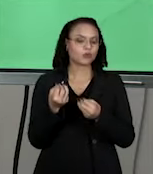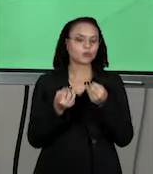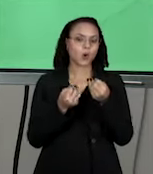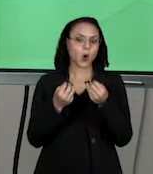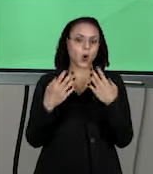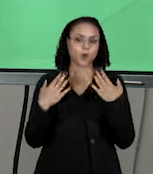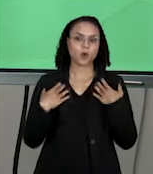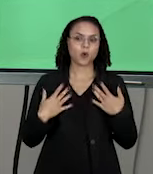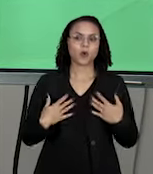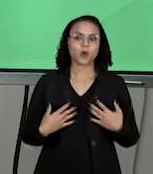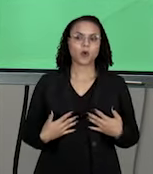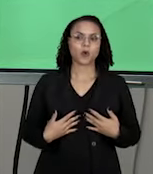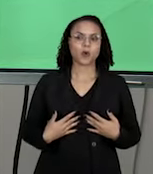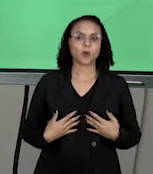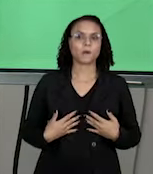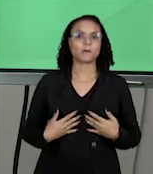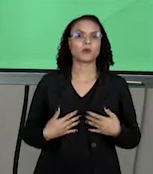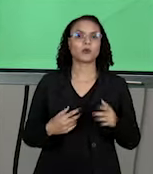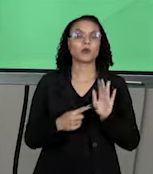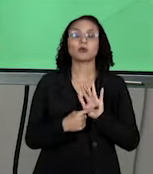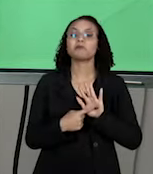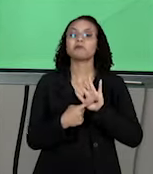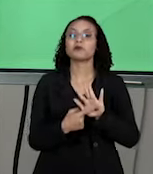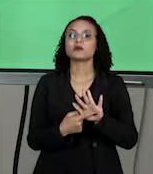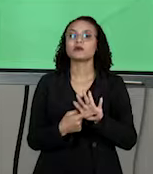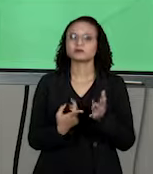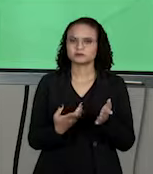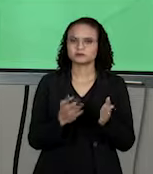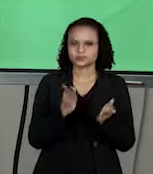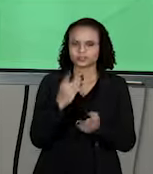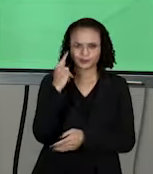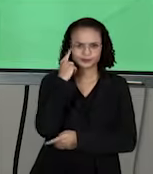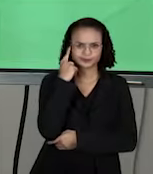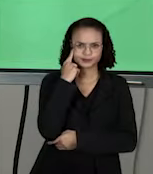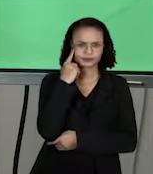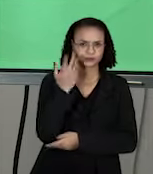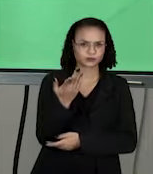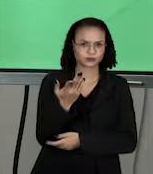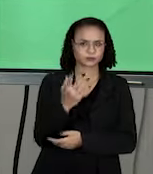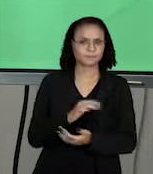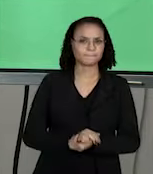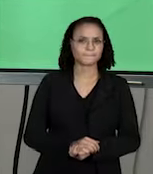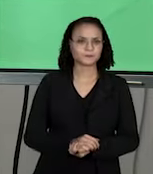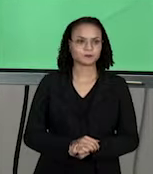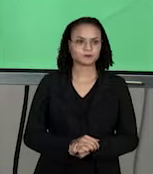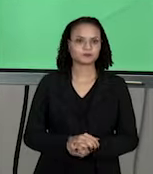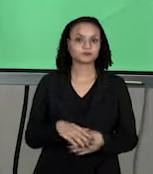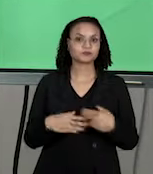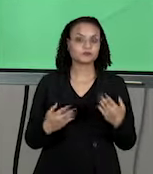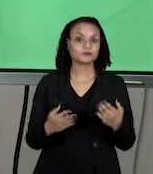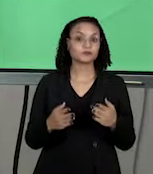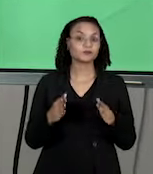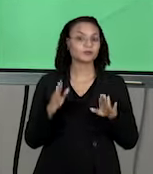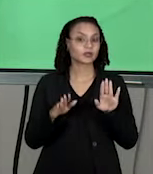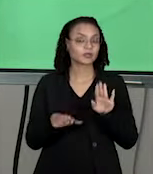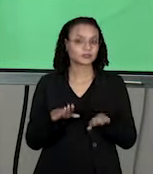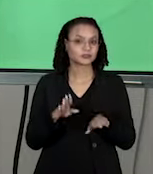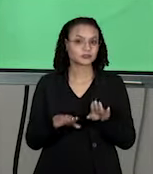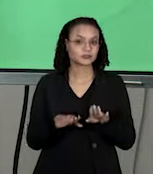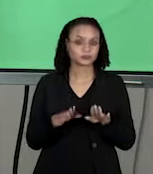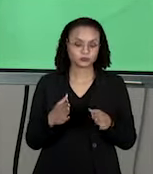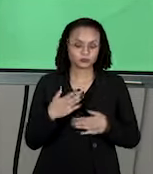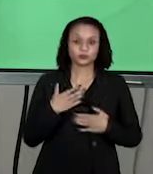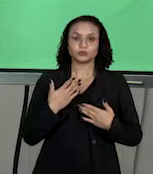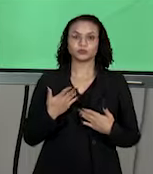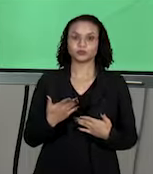reage dessa forma? Já pararam para pensar? Então, geralmente, pessoal, quando a gente leva um susto, o